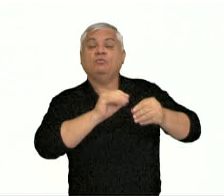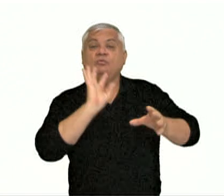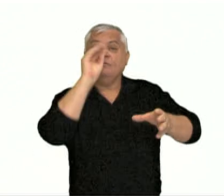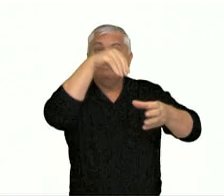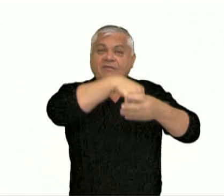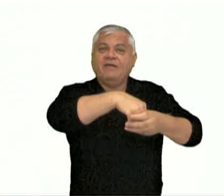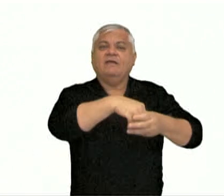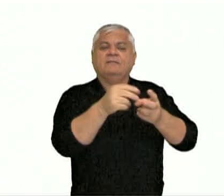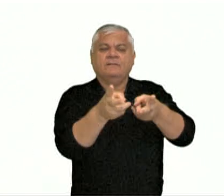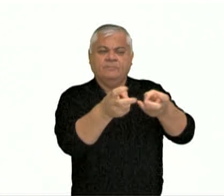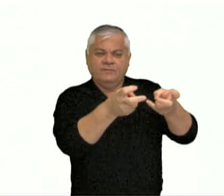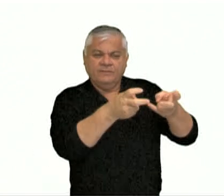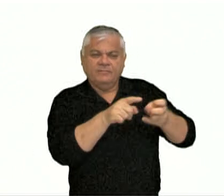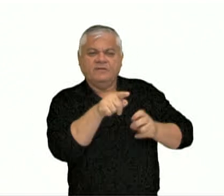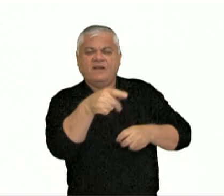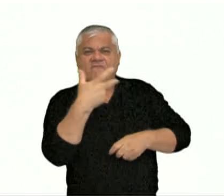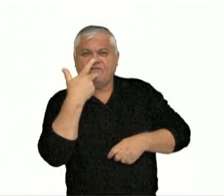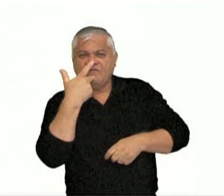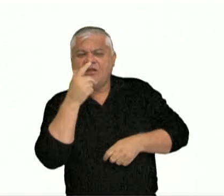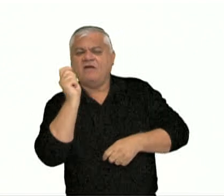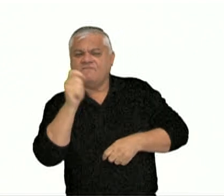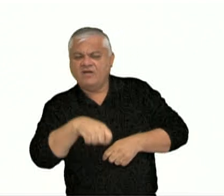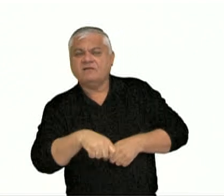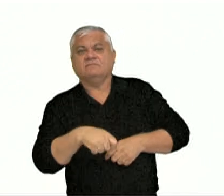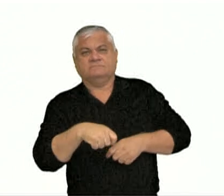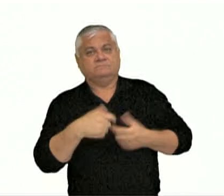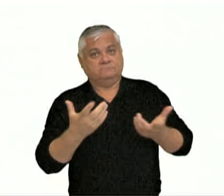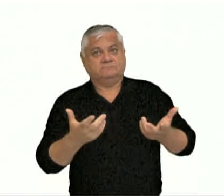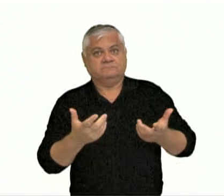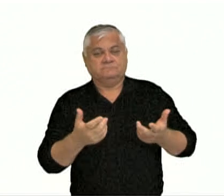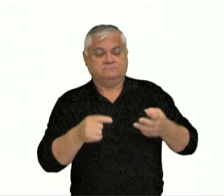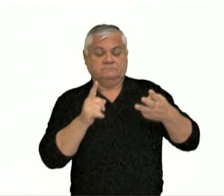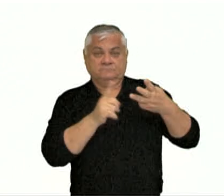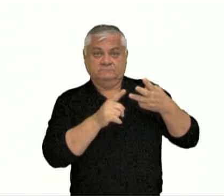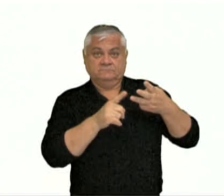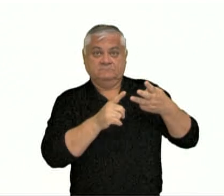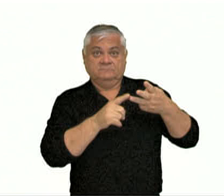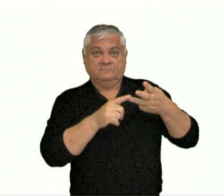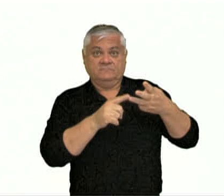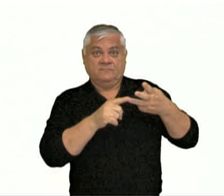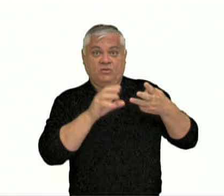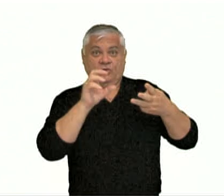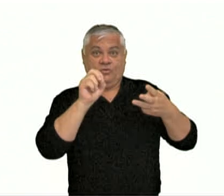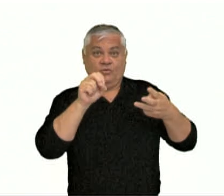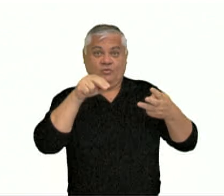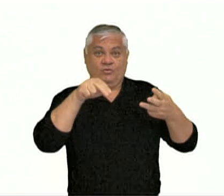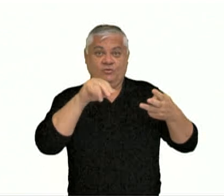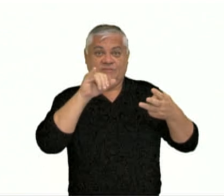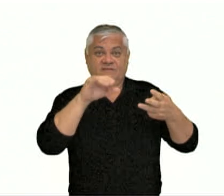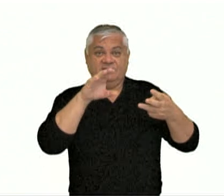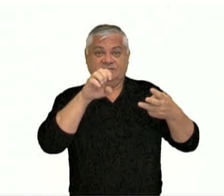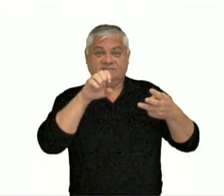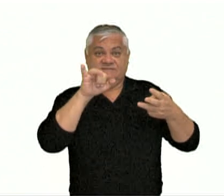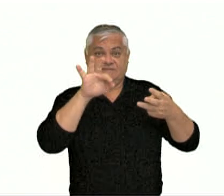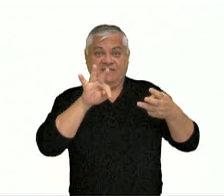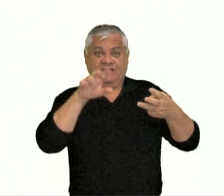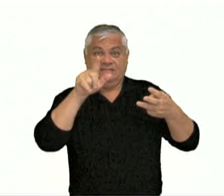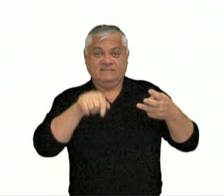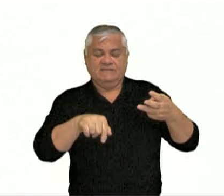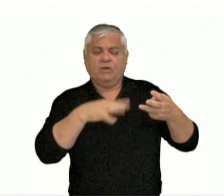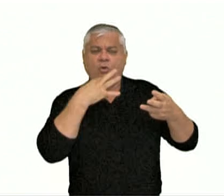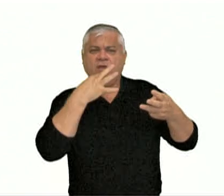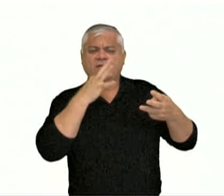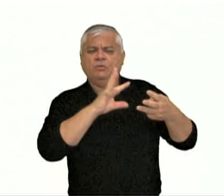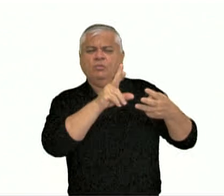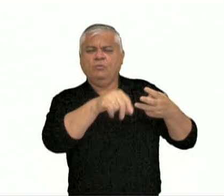eu percebo que ela vai falar mais. Então, o que acontece? No narrador onisciente, ele sabe o que a personagem pensa,